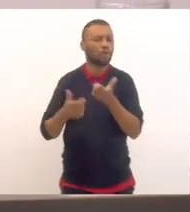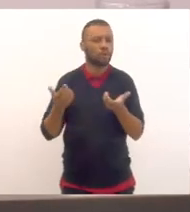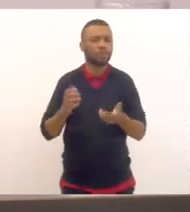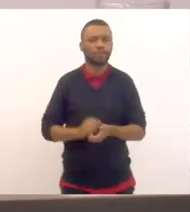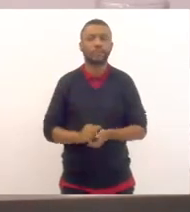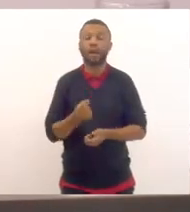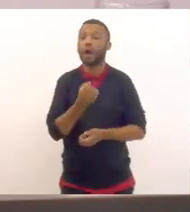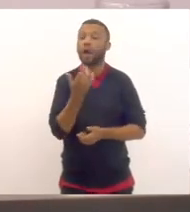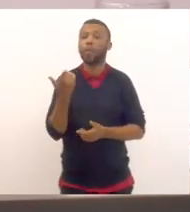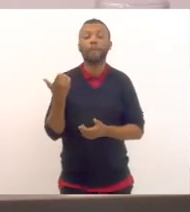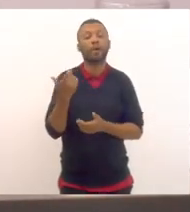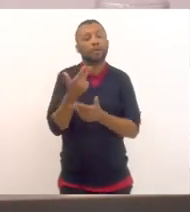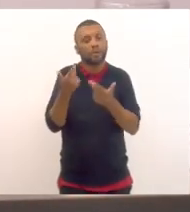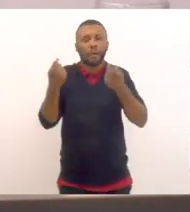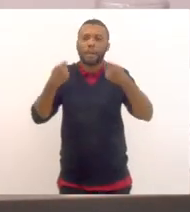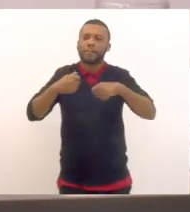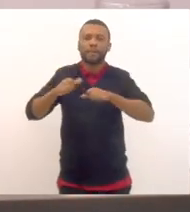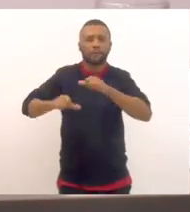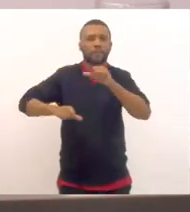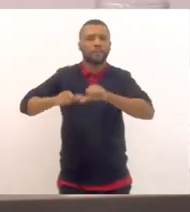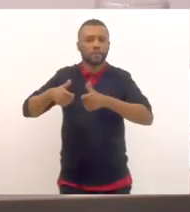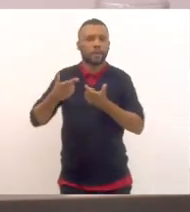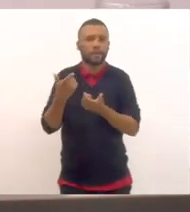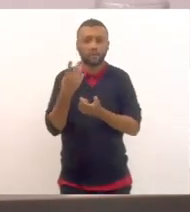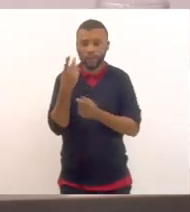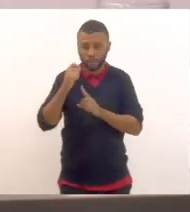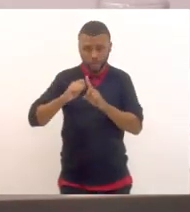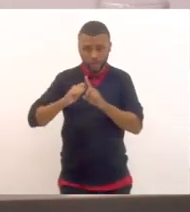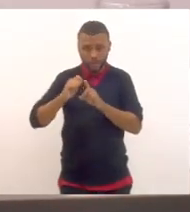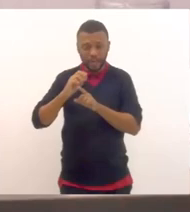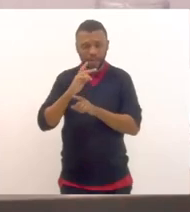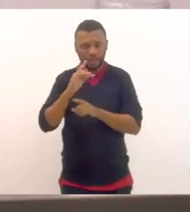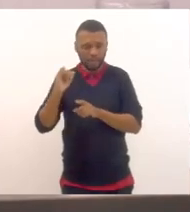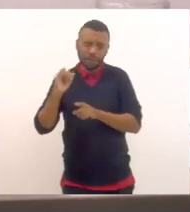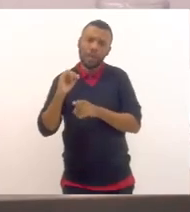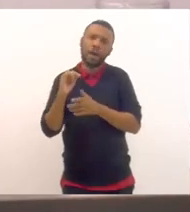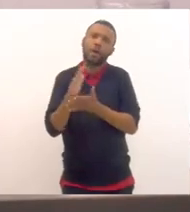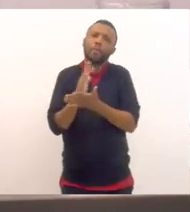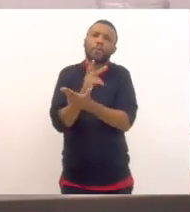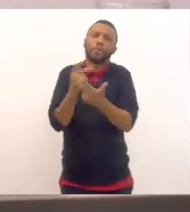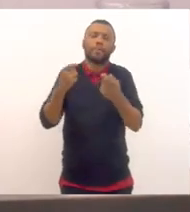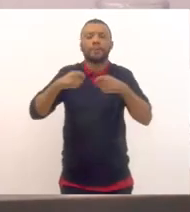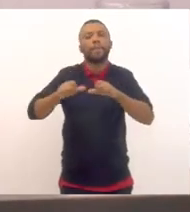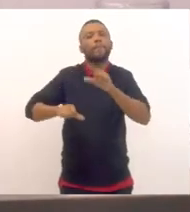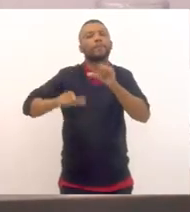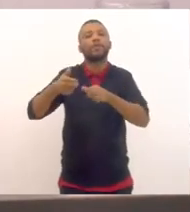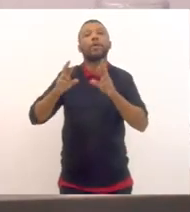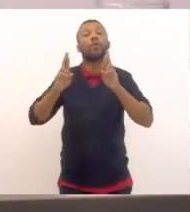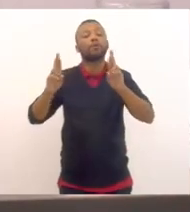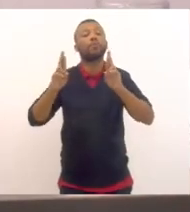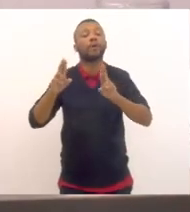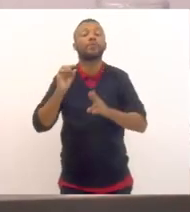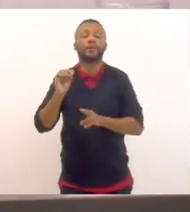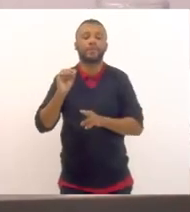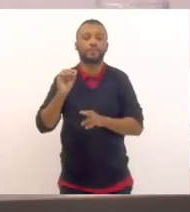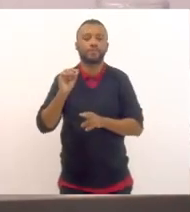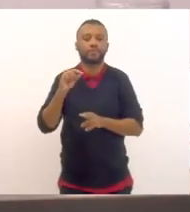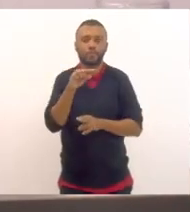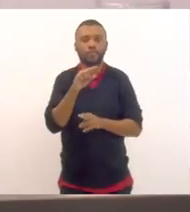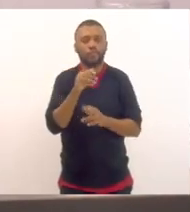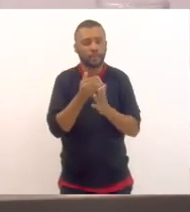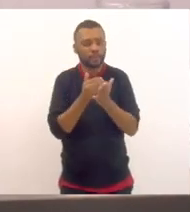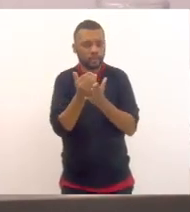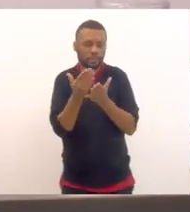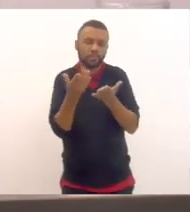que alguma coisa tem que mudar Já estamos há quatro meses há sempre alguma conta que mudar então espero que o senhor agora